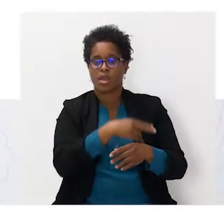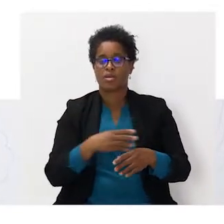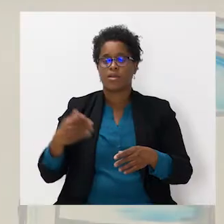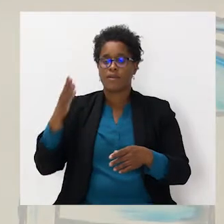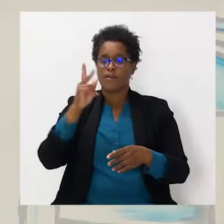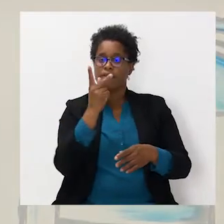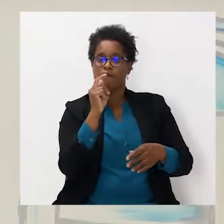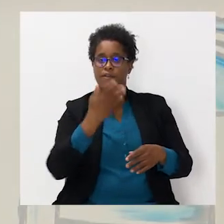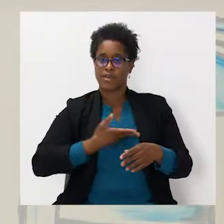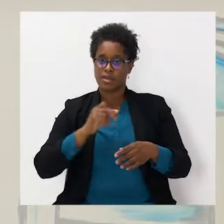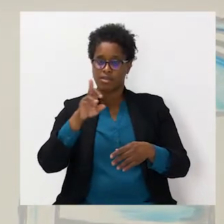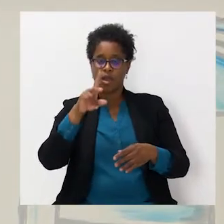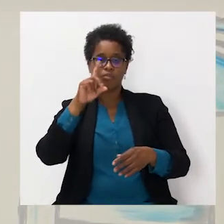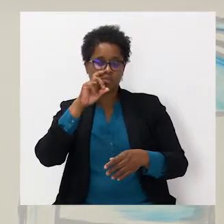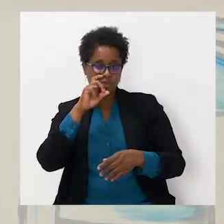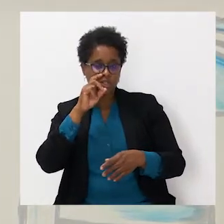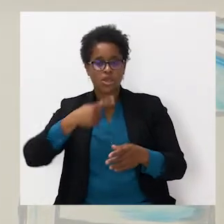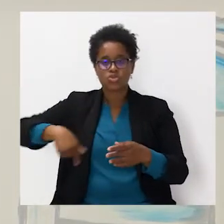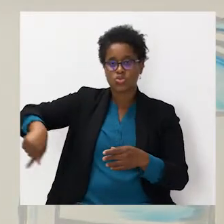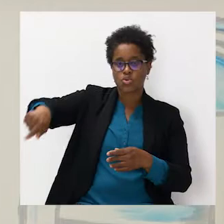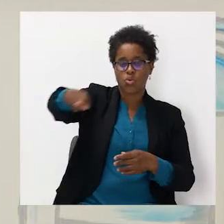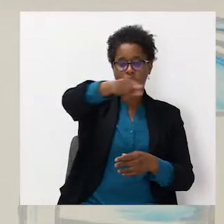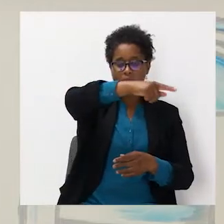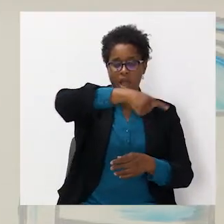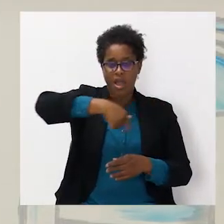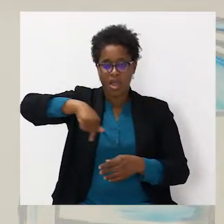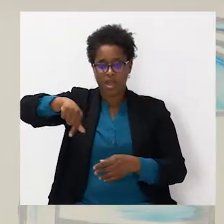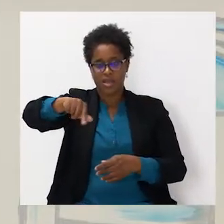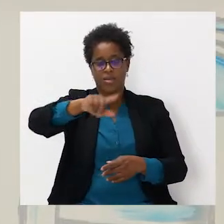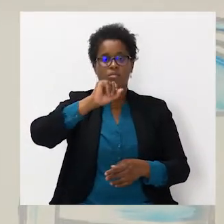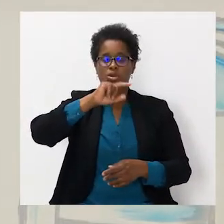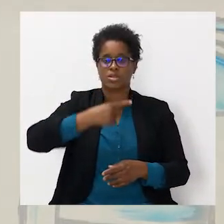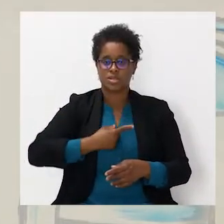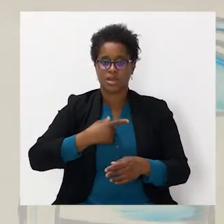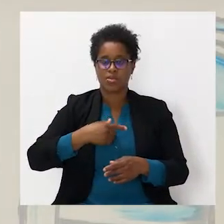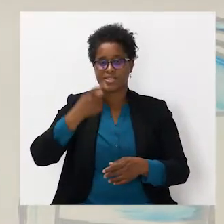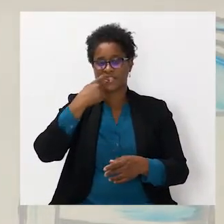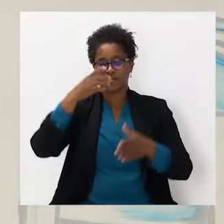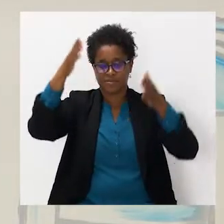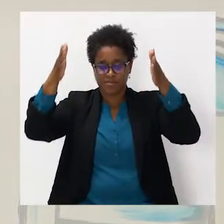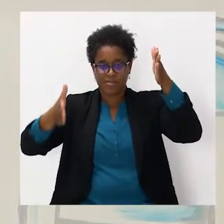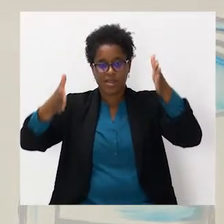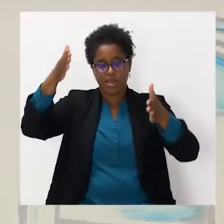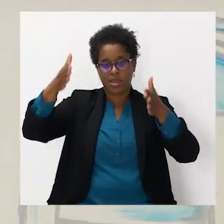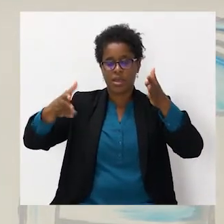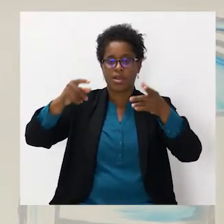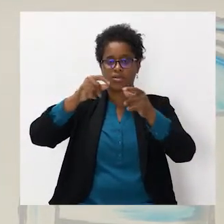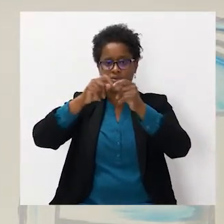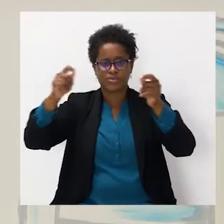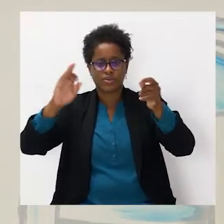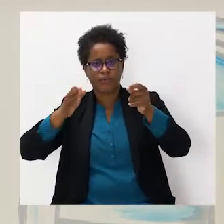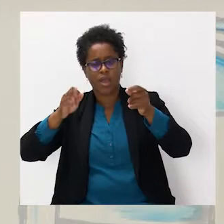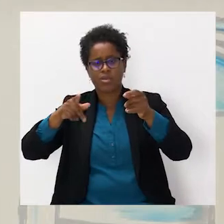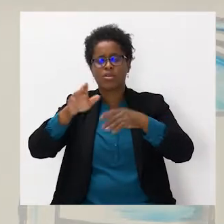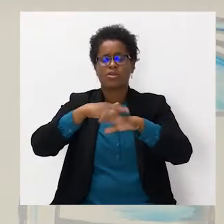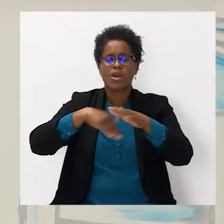o quê? Proteger, circular. Pode ser com madeiras, com arames, arranjamos formas